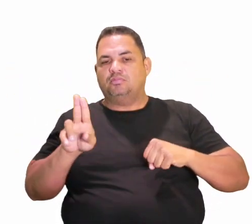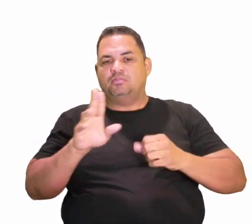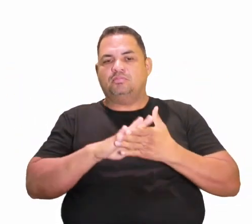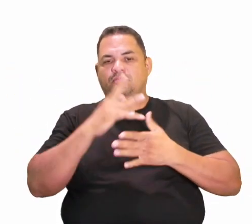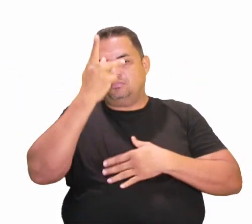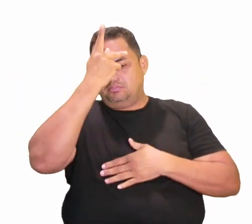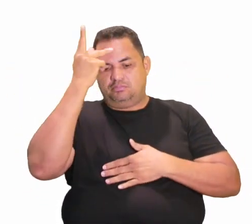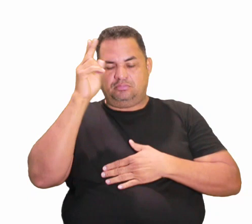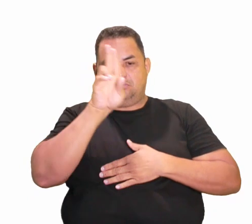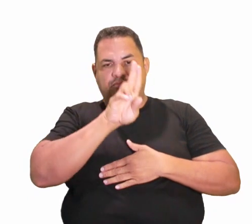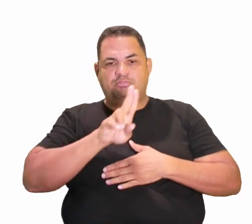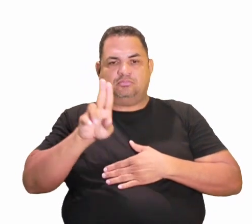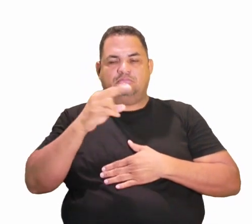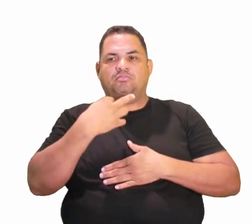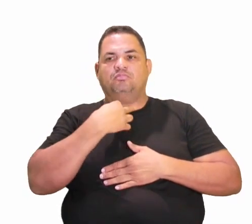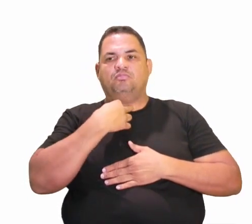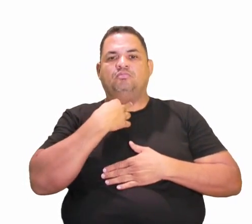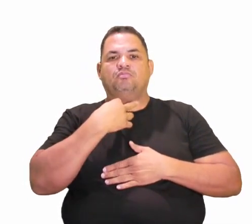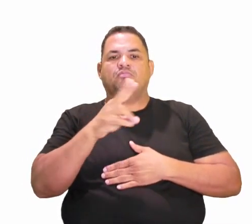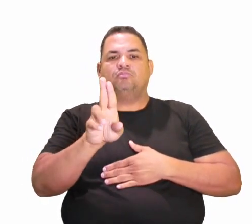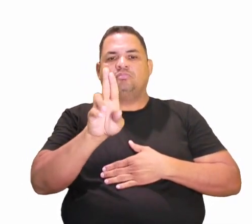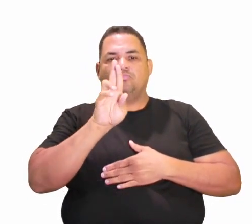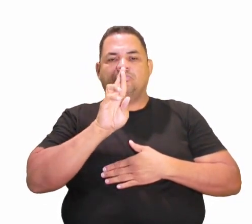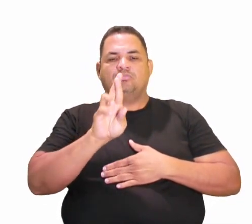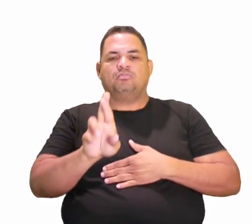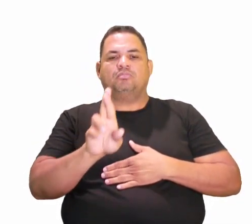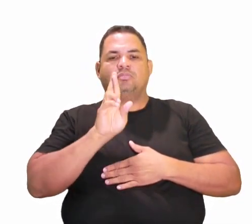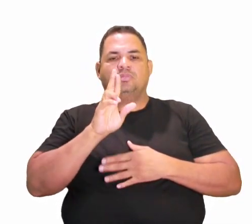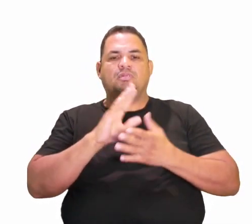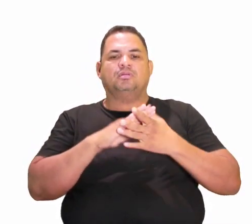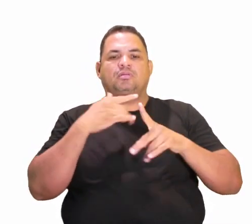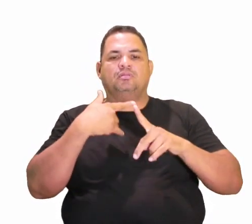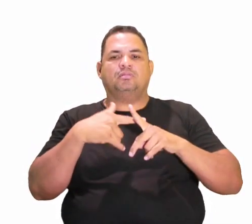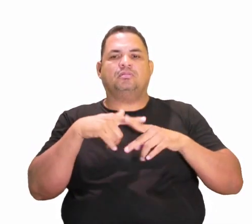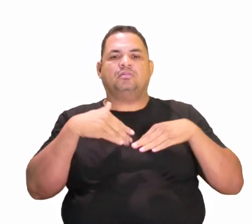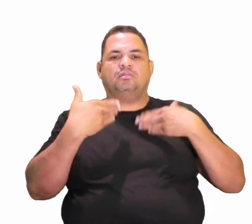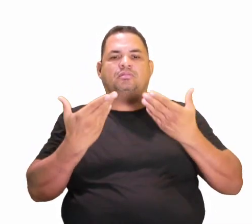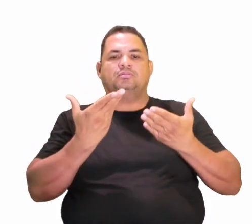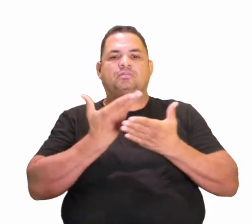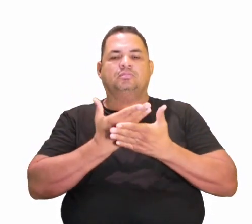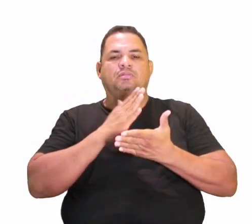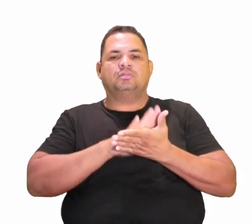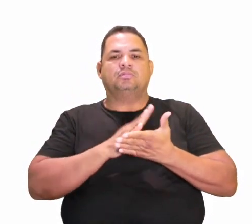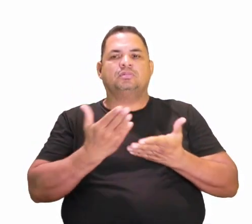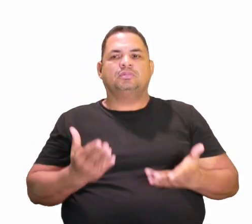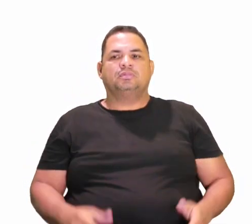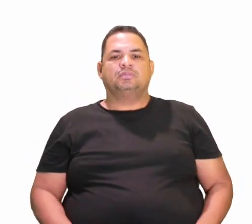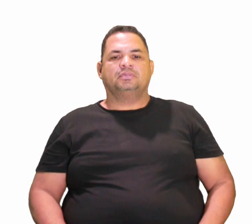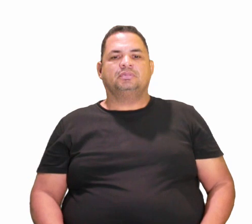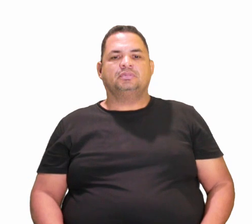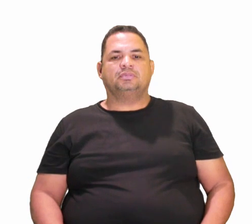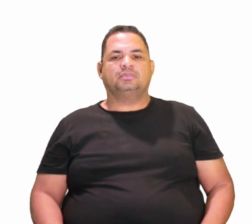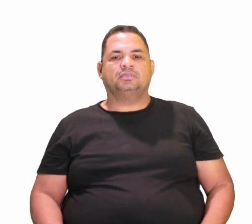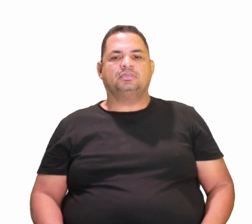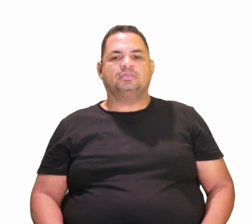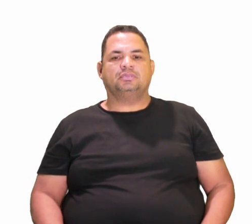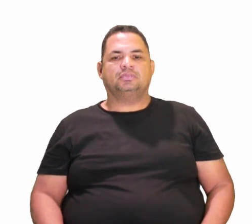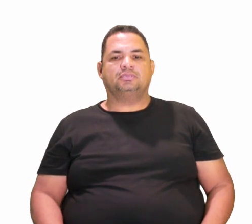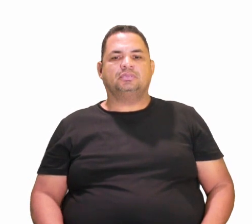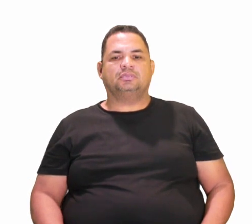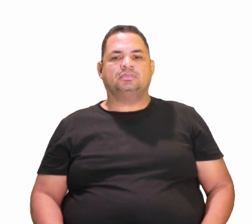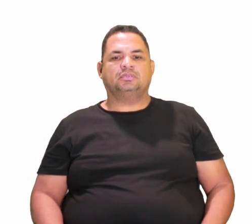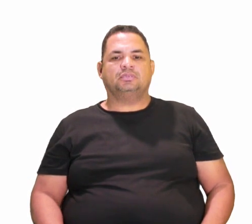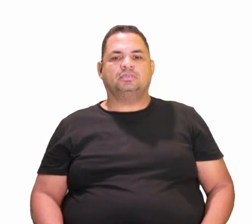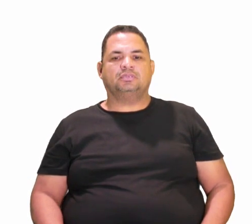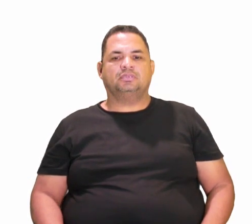tá? Então eu não posso responder is, porque assim, na hora de você traduzir, isso aqui vai ficar, isso aqui, que é a